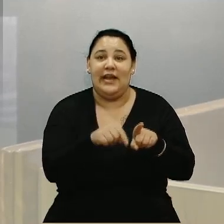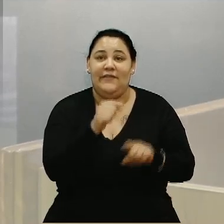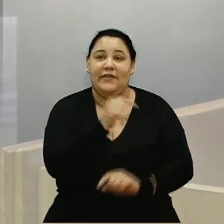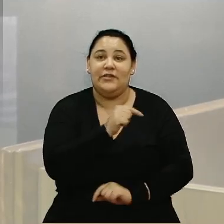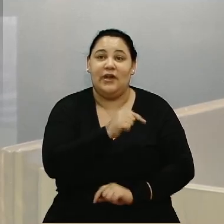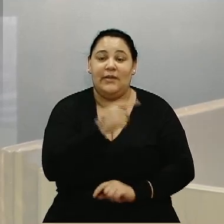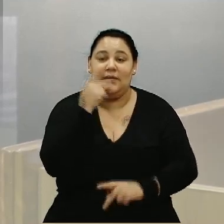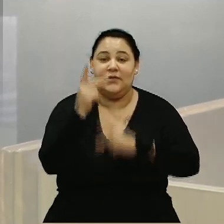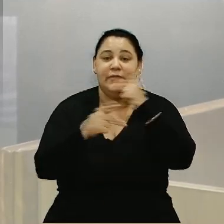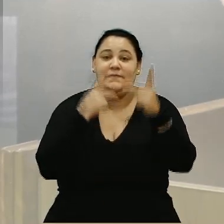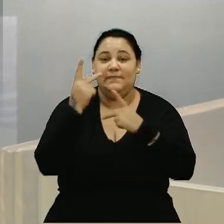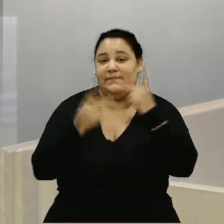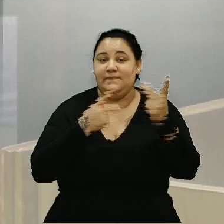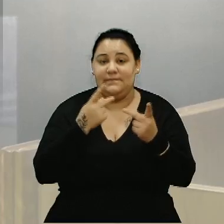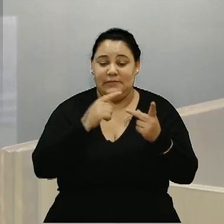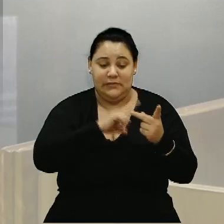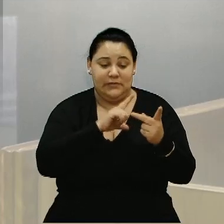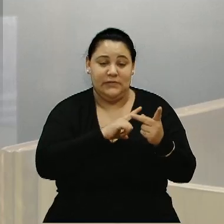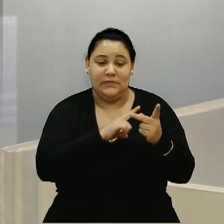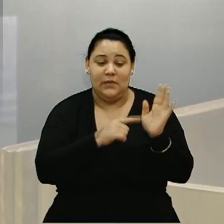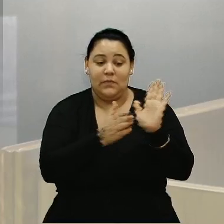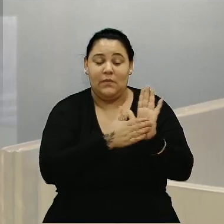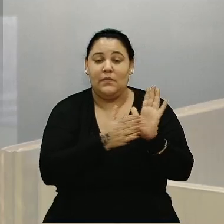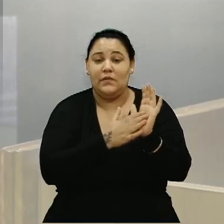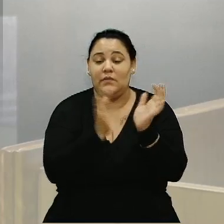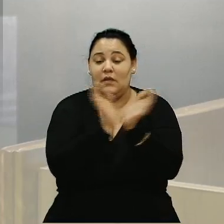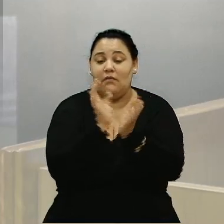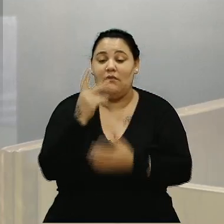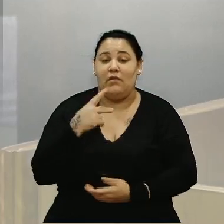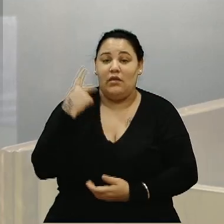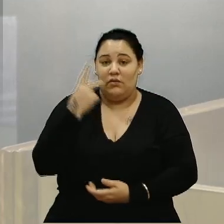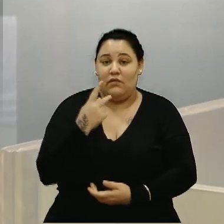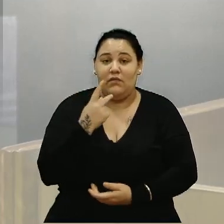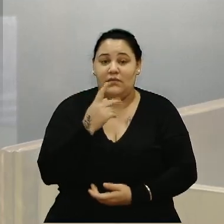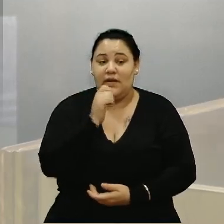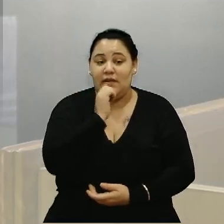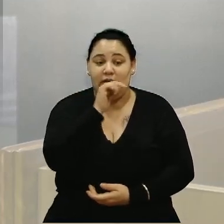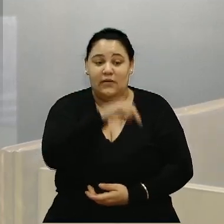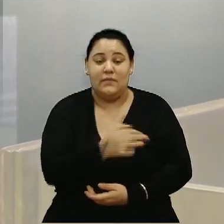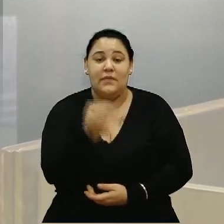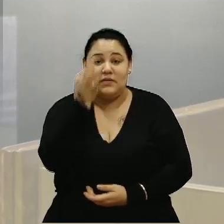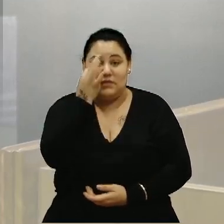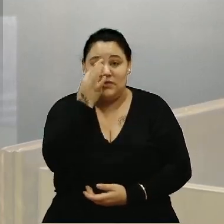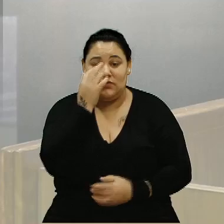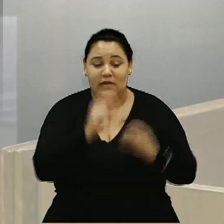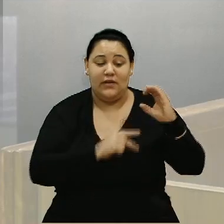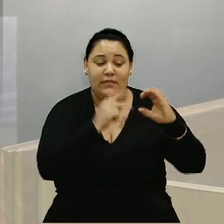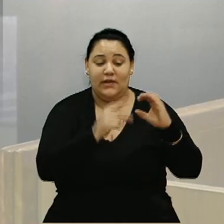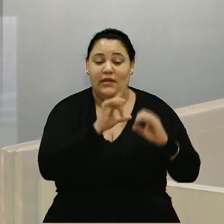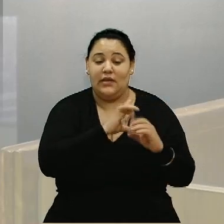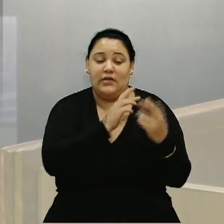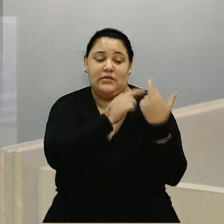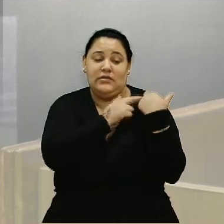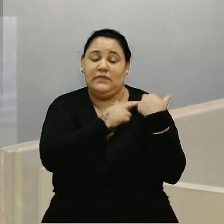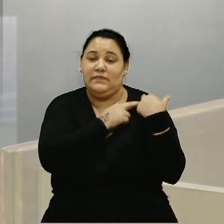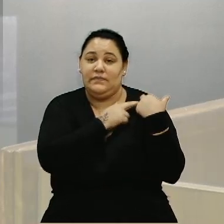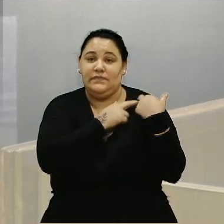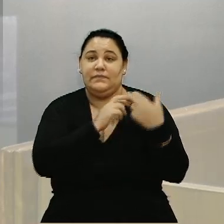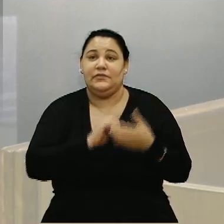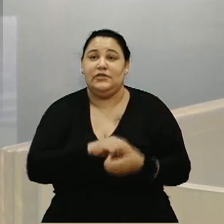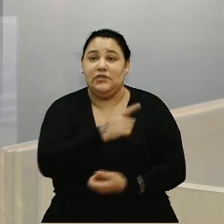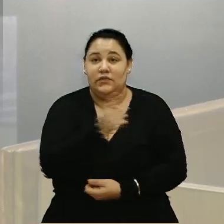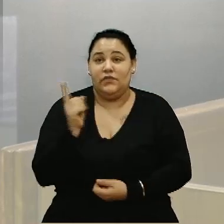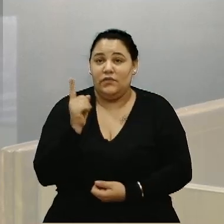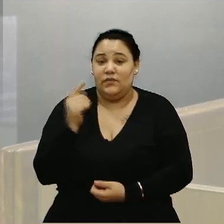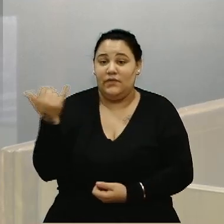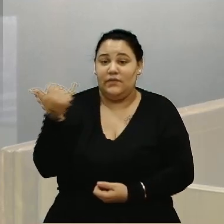vou fazer uma proposta, os colegas vereadores que estão aí, já que essa Câmara tem essa responsabilidade, e eu vou chamar vocês